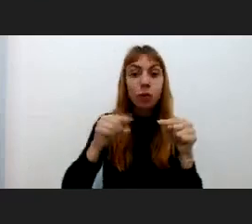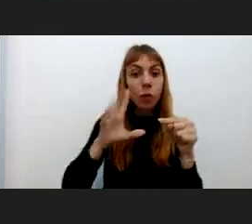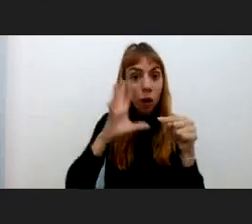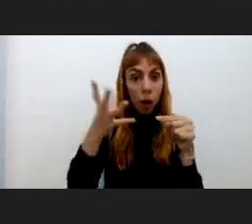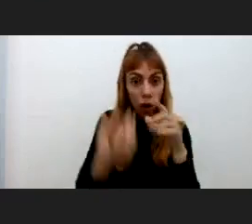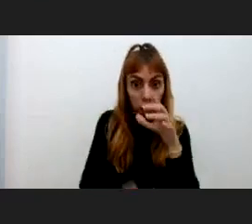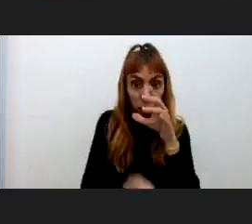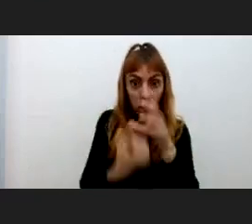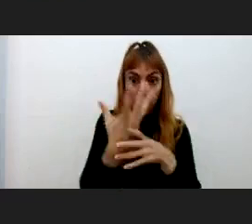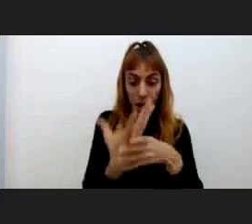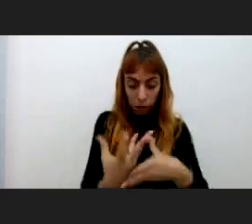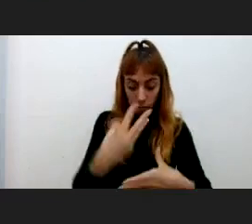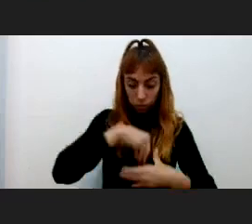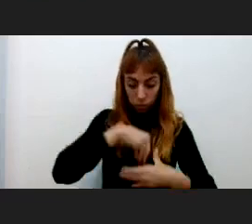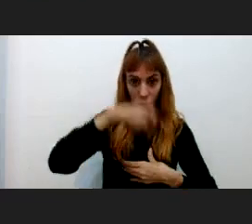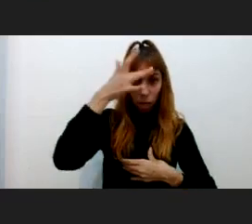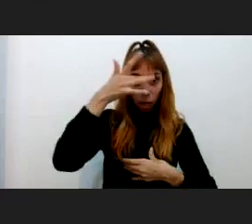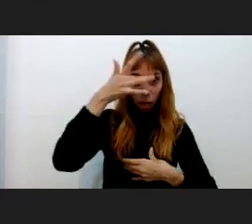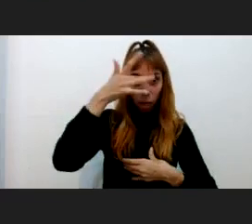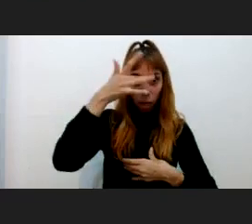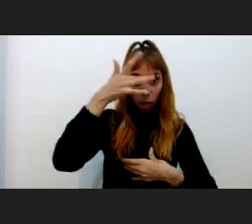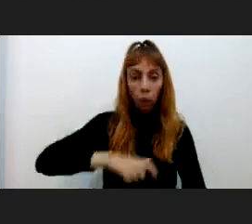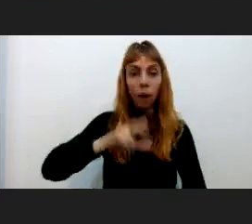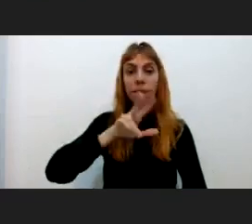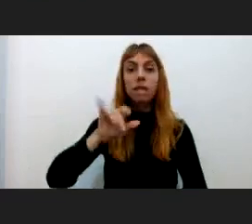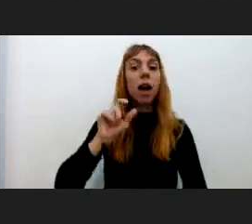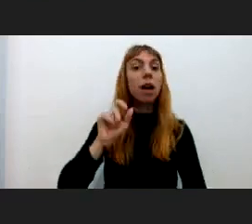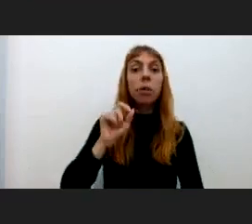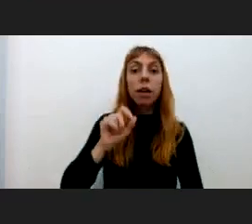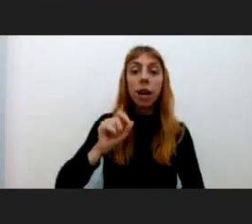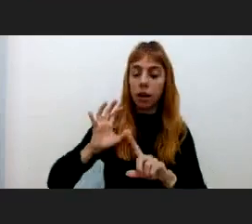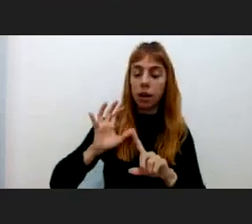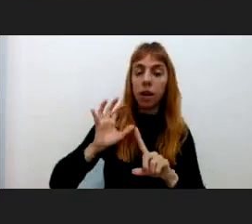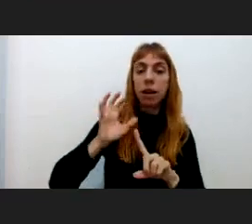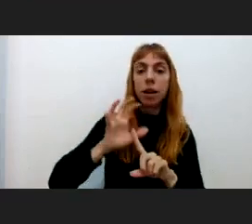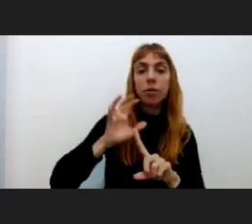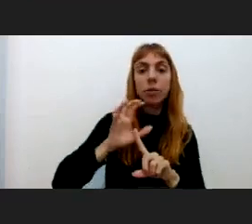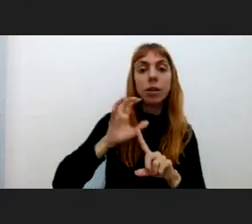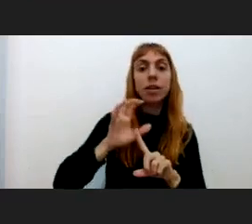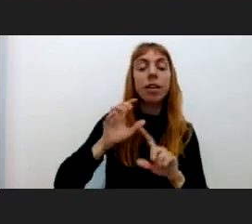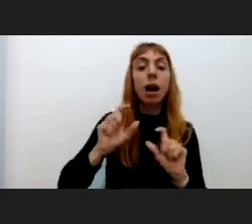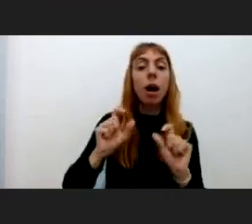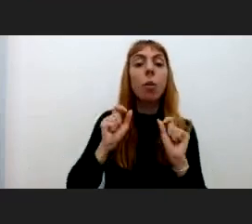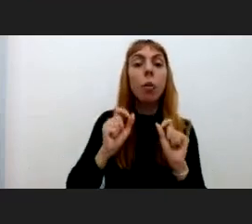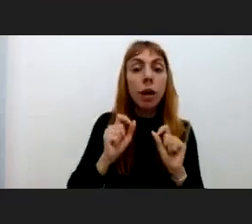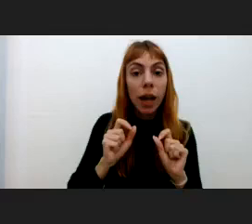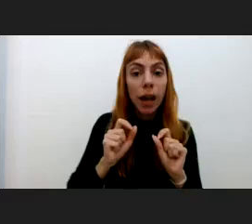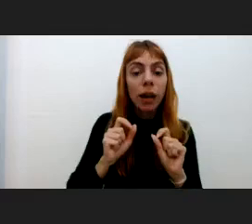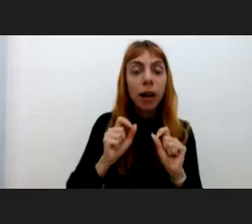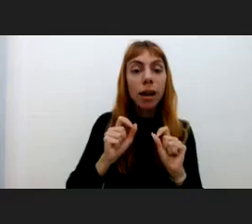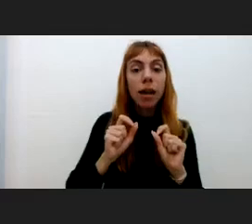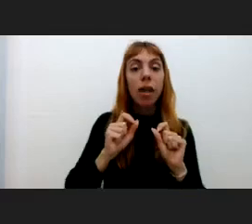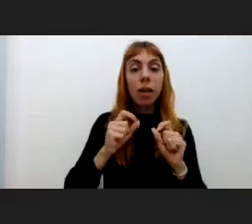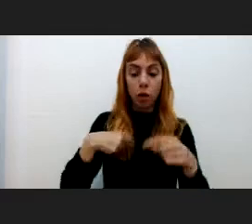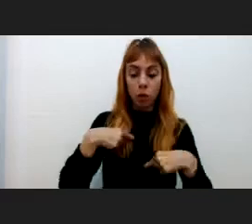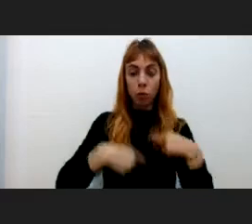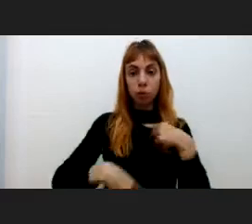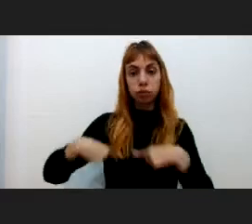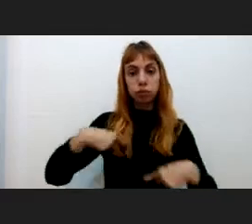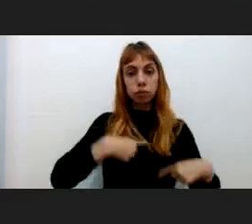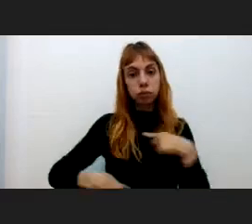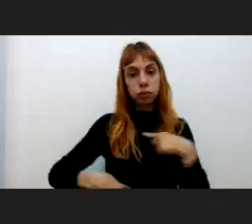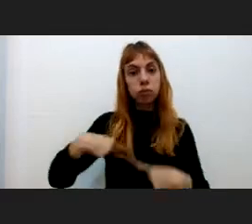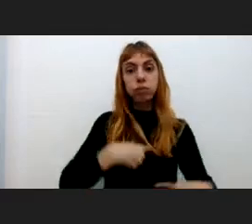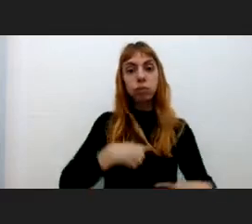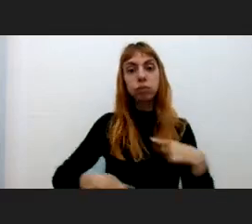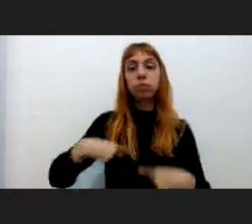causando um estado de aumento da produção de substâncias que